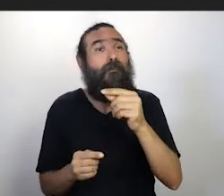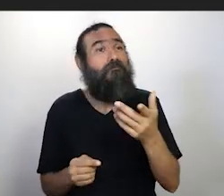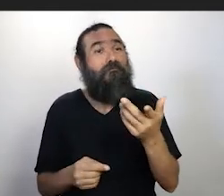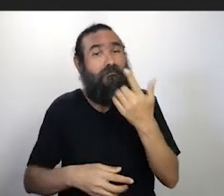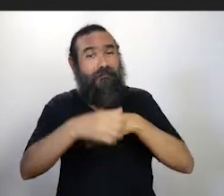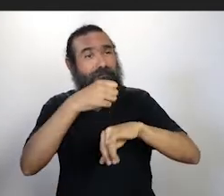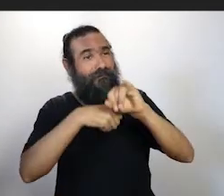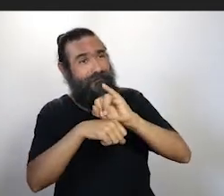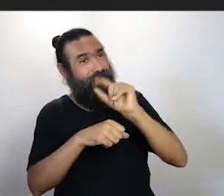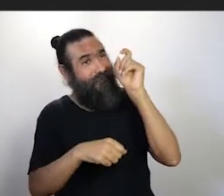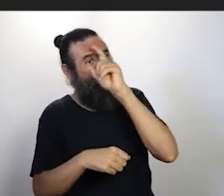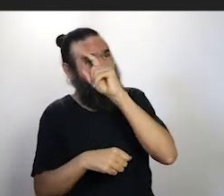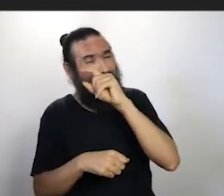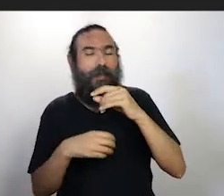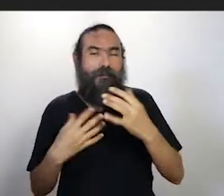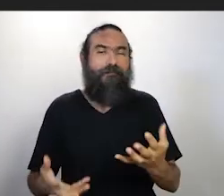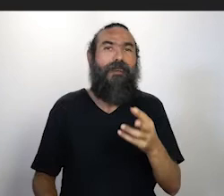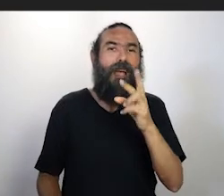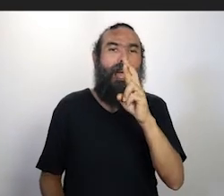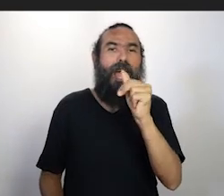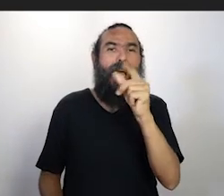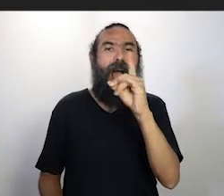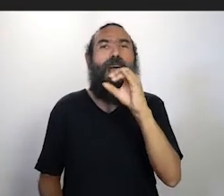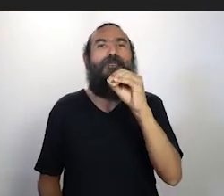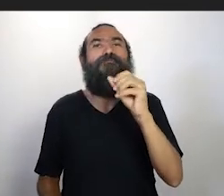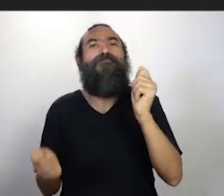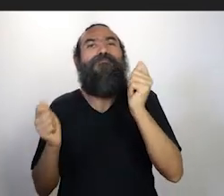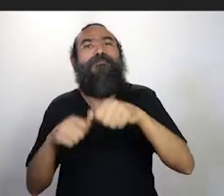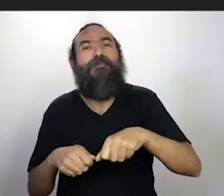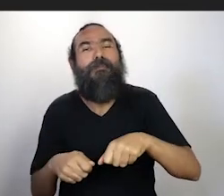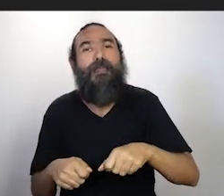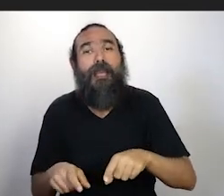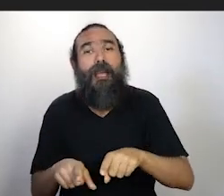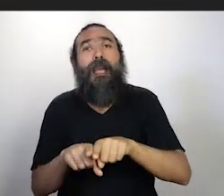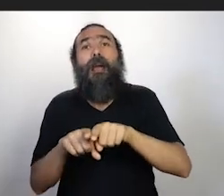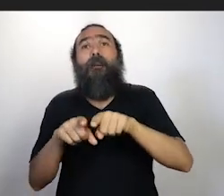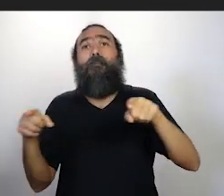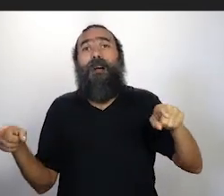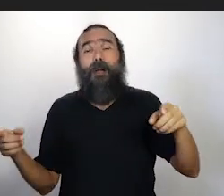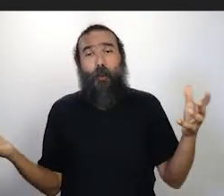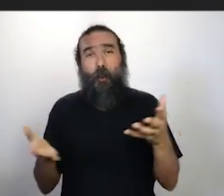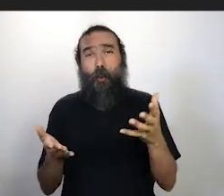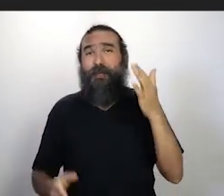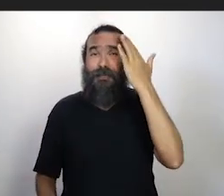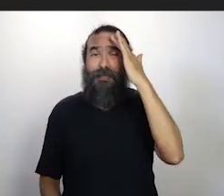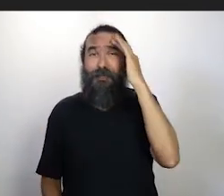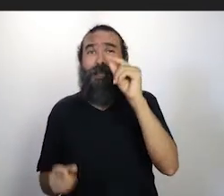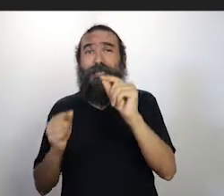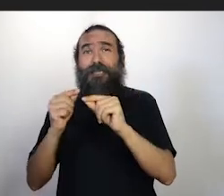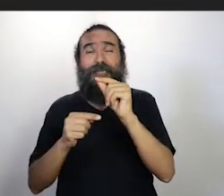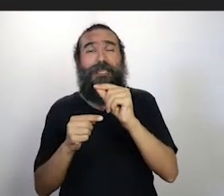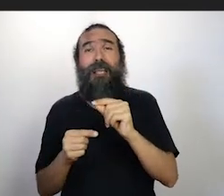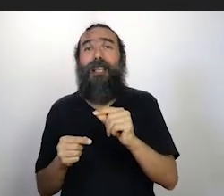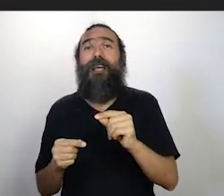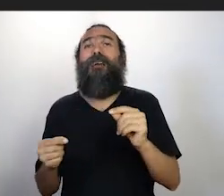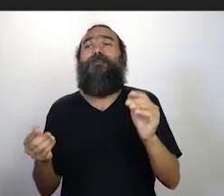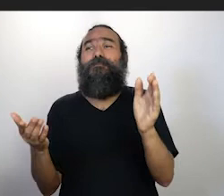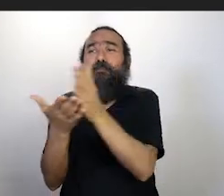internet. Por outro lado, a gente se defronta com a questão de que hoje o rádio já não é mais comum nas casas. Então, já